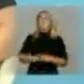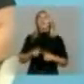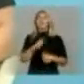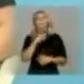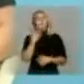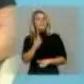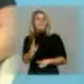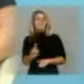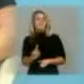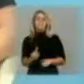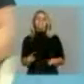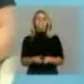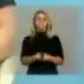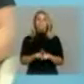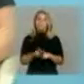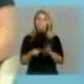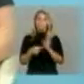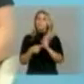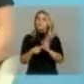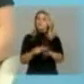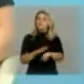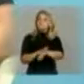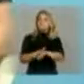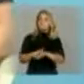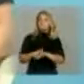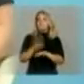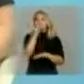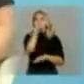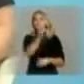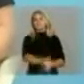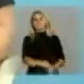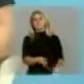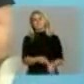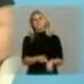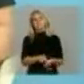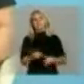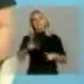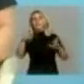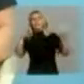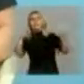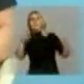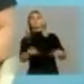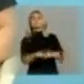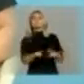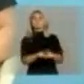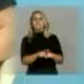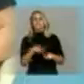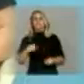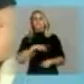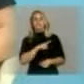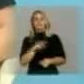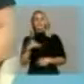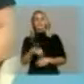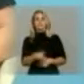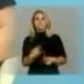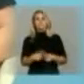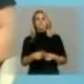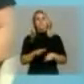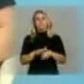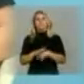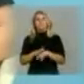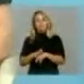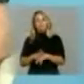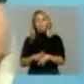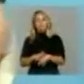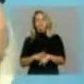matam. Então, isso caracteriza uma doença negligenciada. E uma outra questão, que é na casa que nós estamos, é porque é uma doença